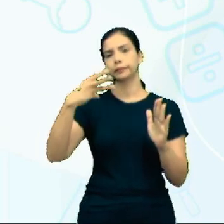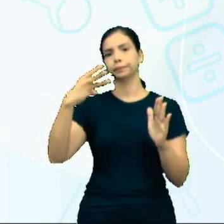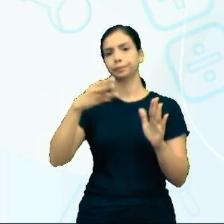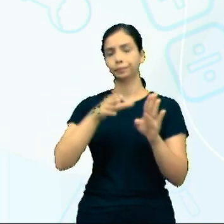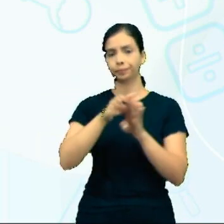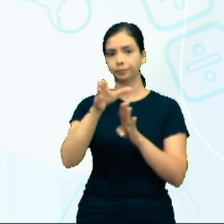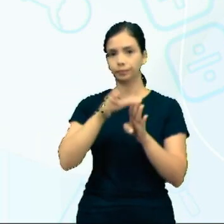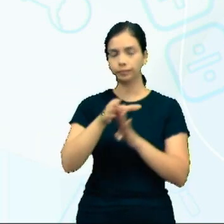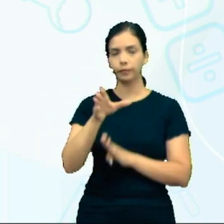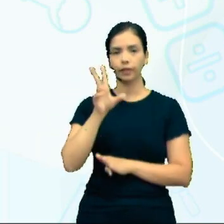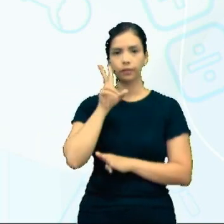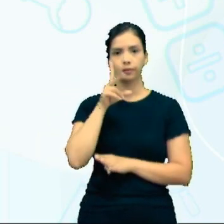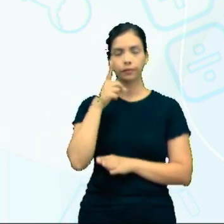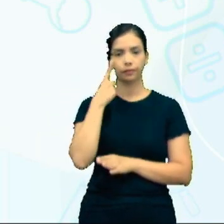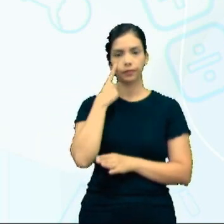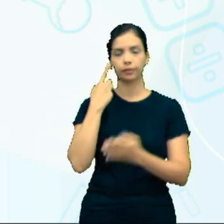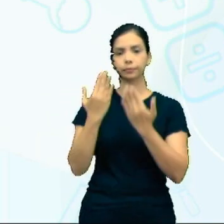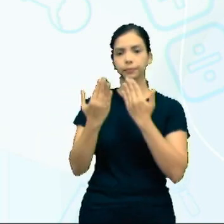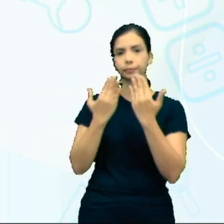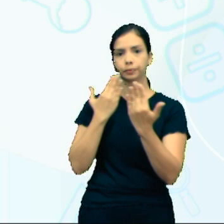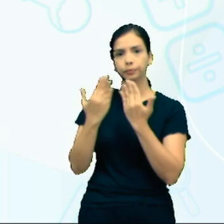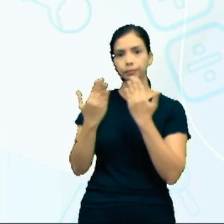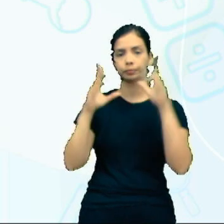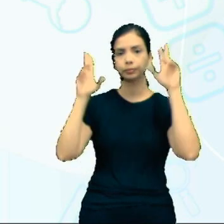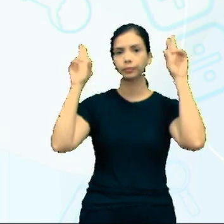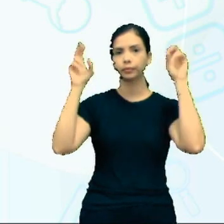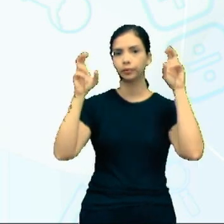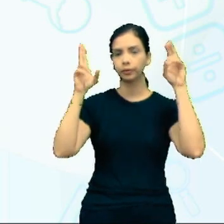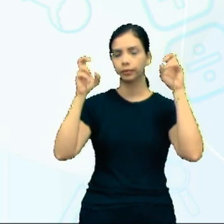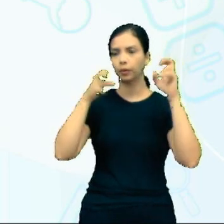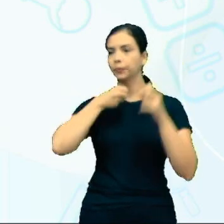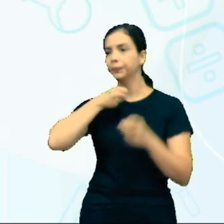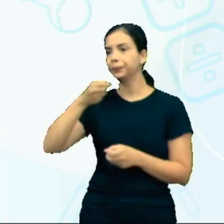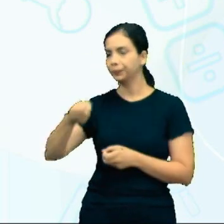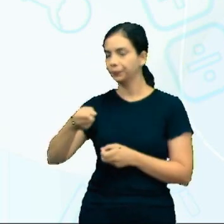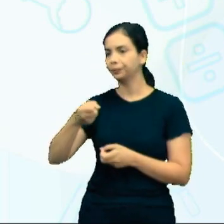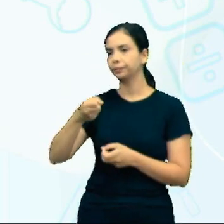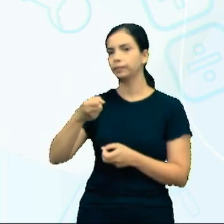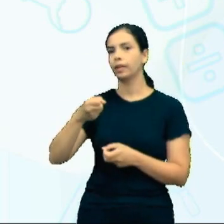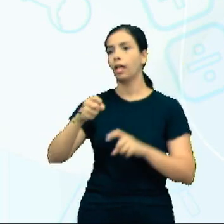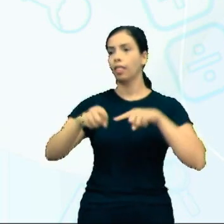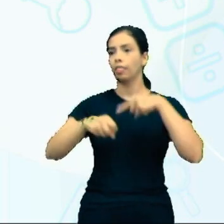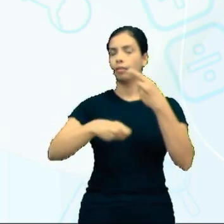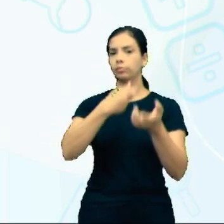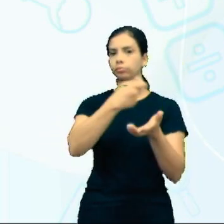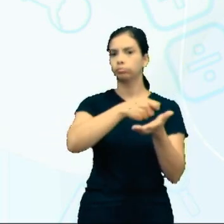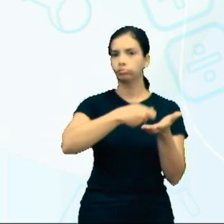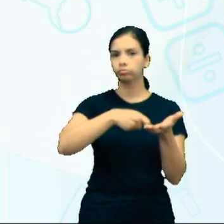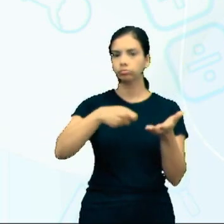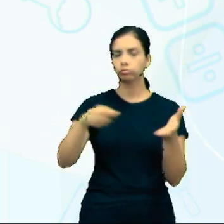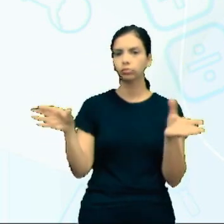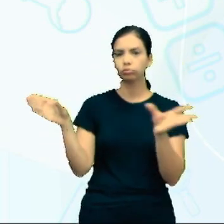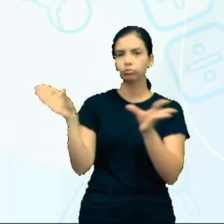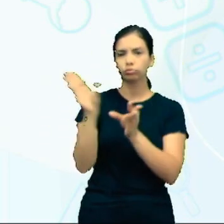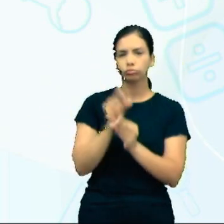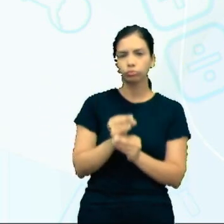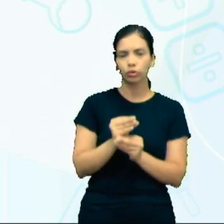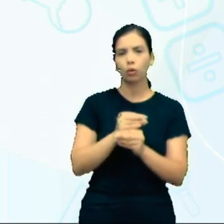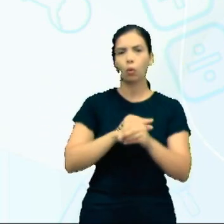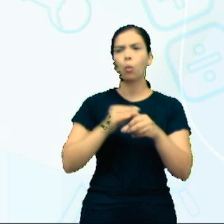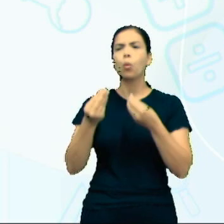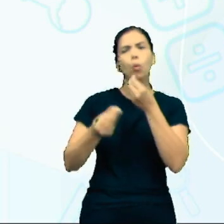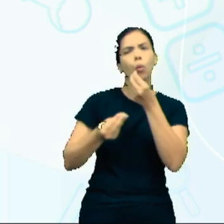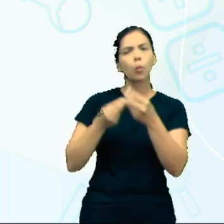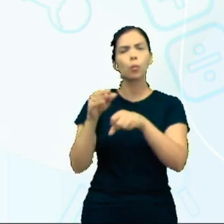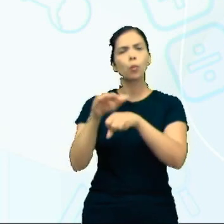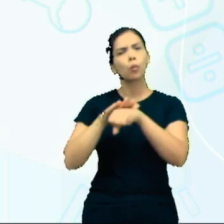seguinte, vocês vão debater sobre esse assunto com o seu entrevistado e vão relatar de forma sintética como foi essa conversa.